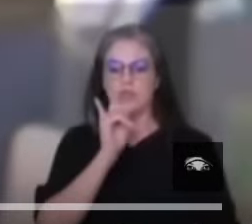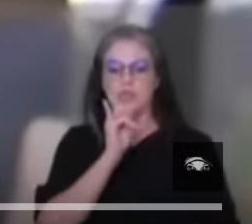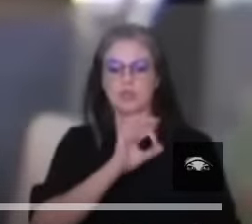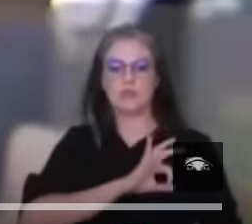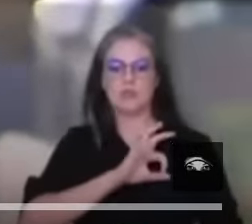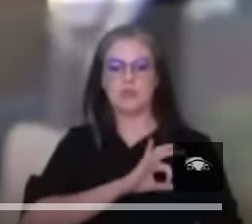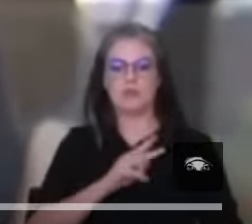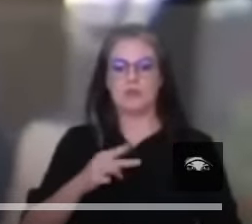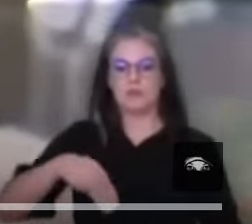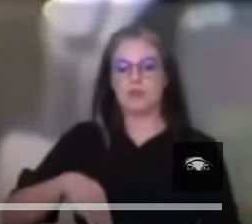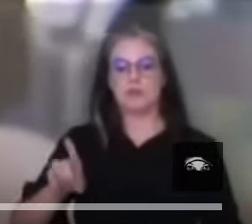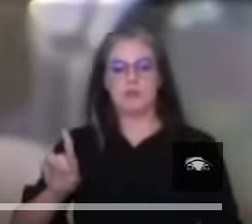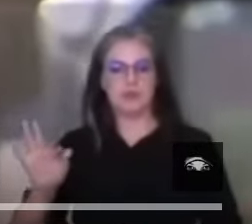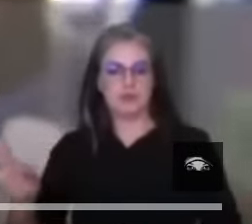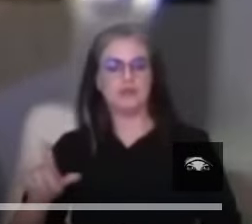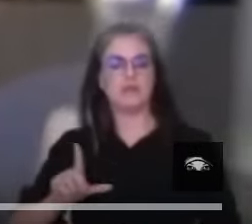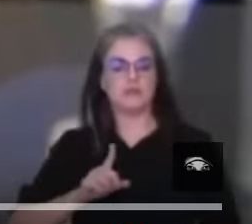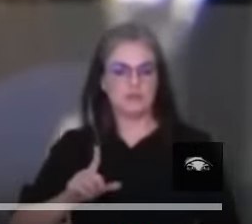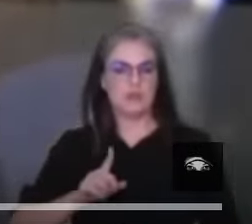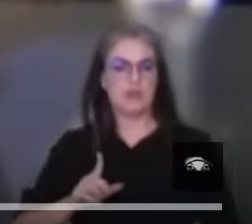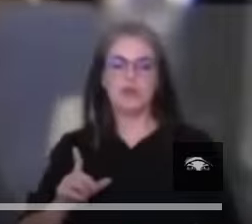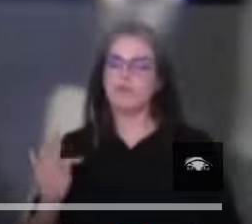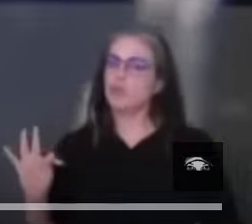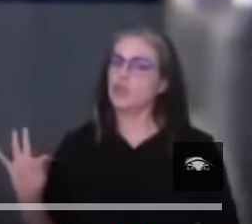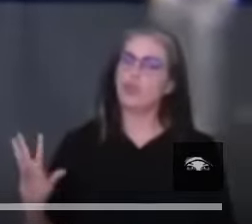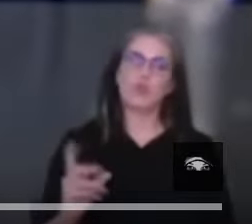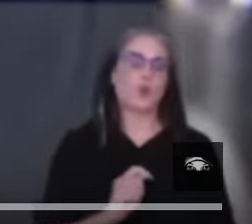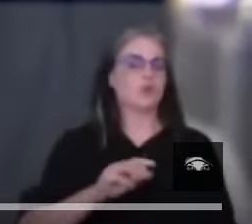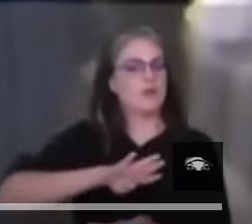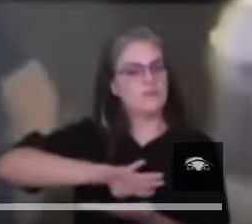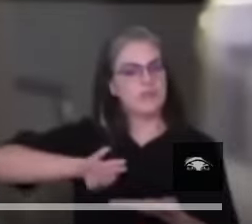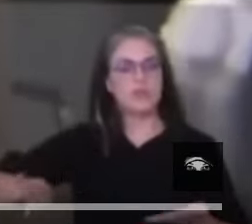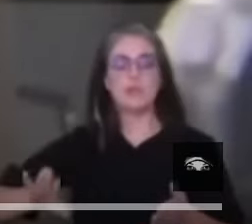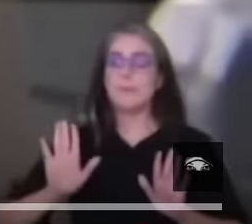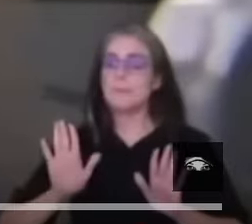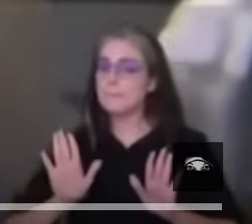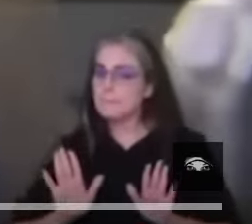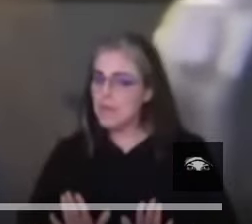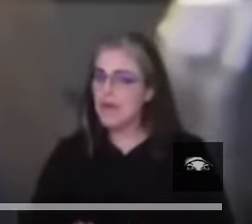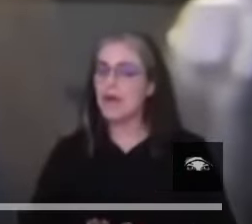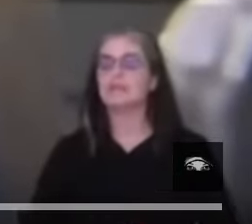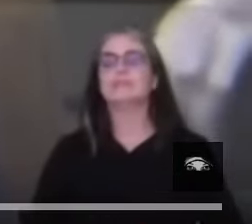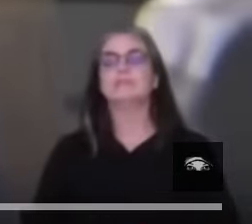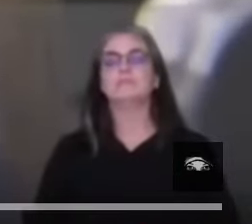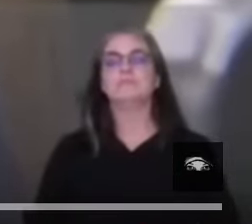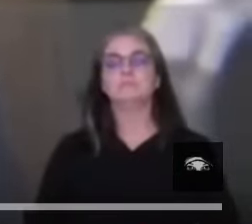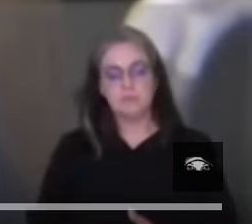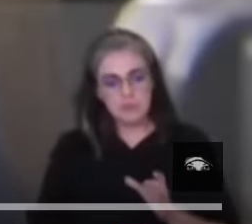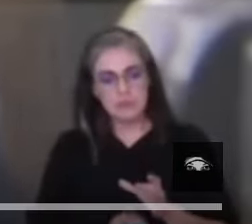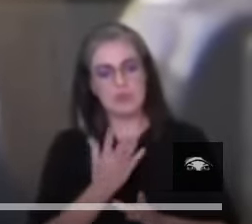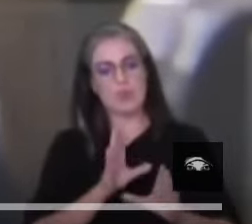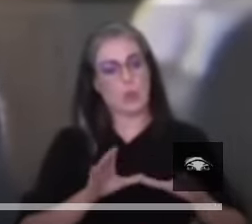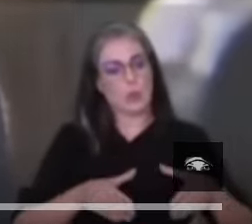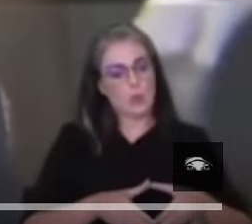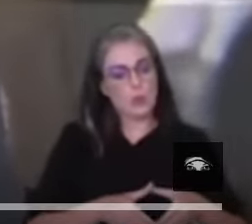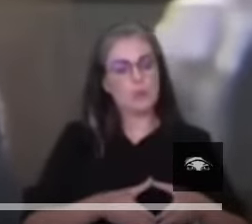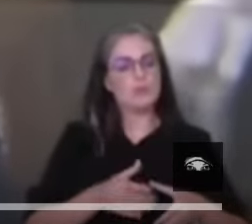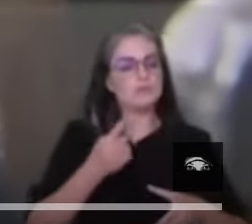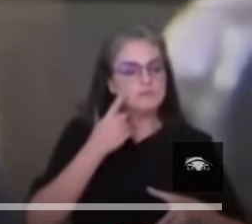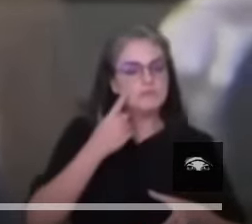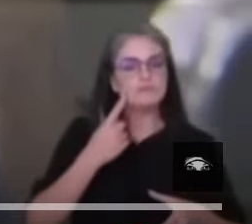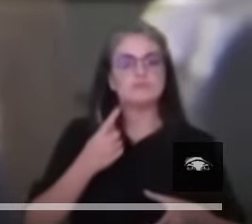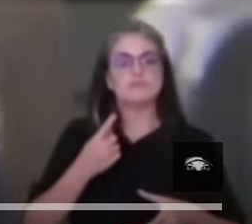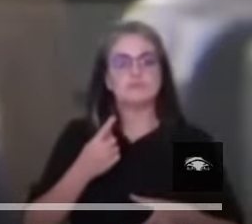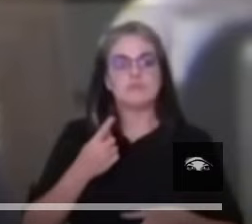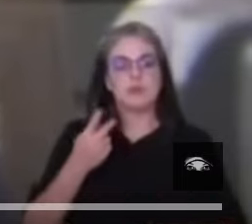por exemplo, eu afastei praticamente todo o comando, mas ao mesmo tempo abri uma comissão para conceder a medalha Cruz